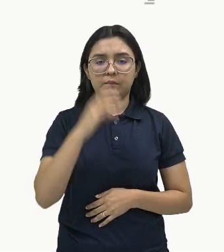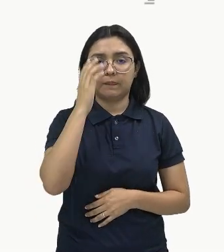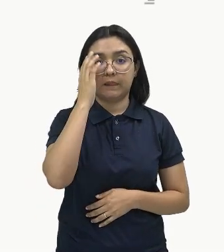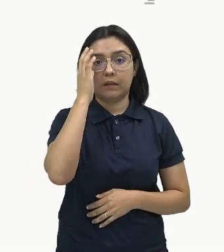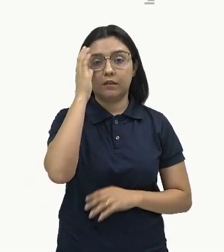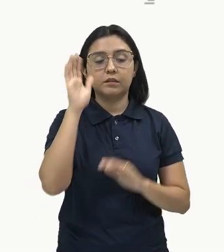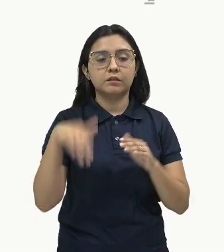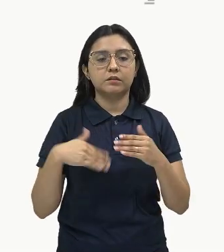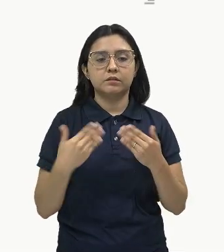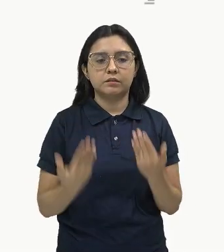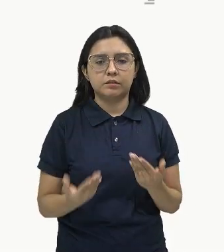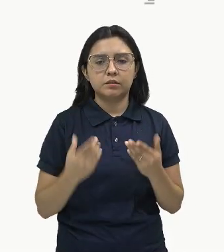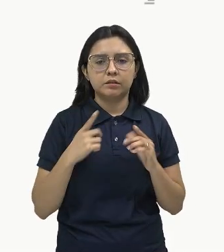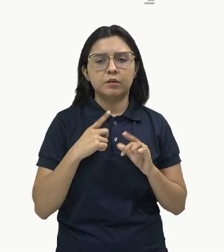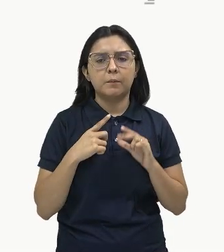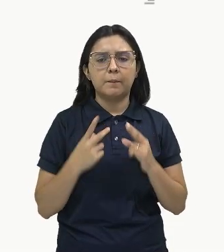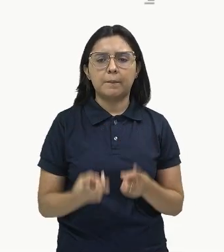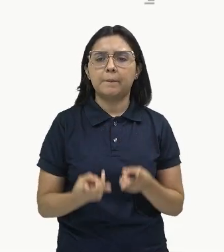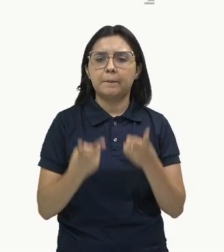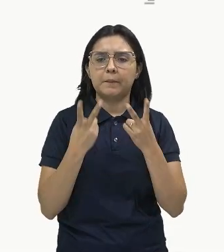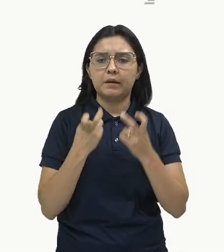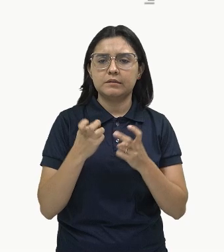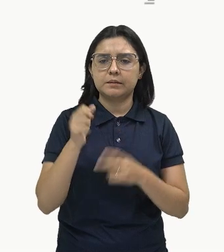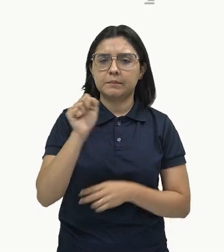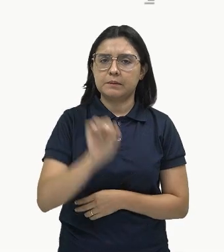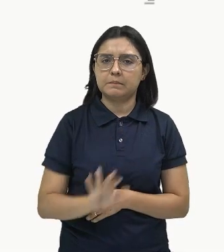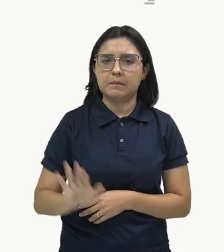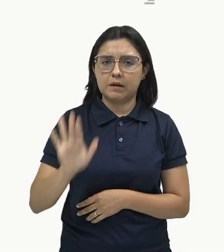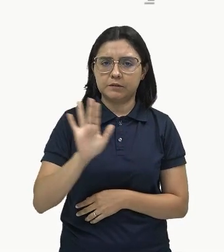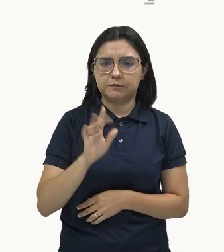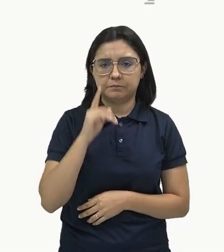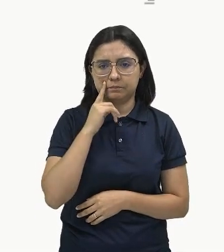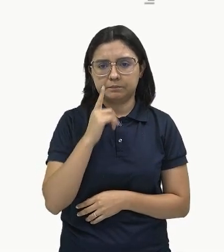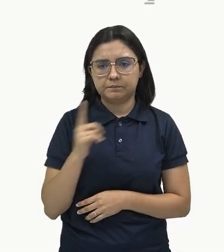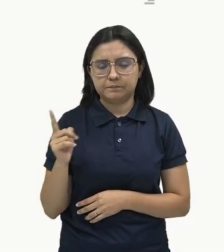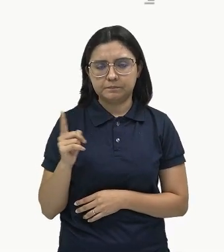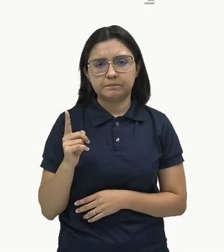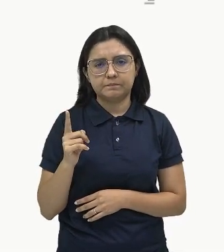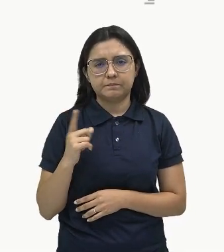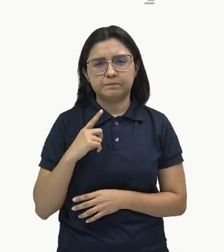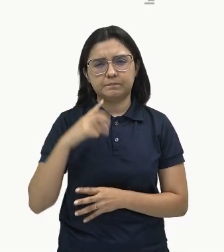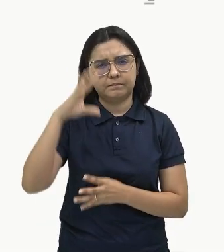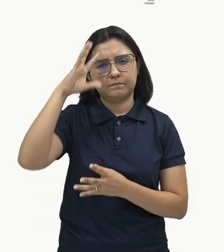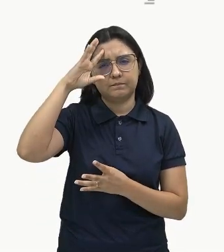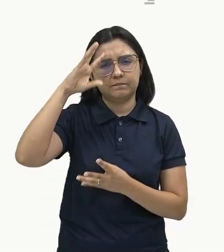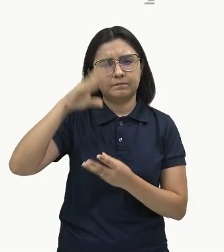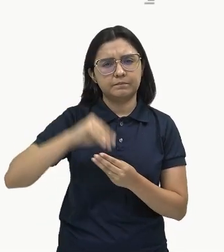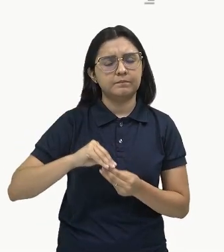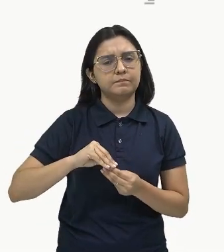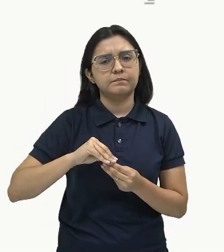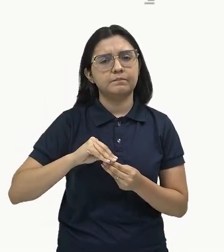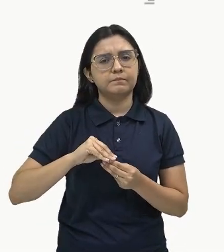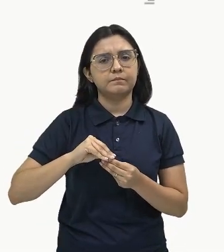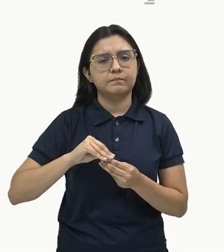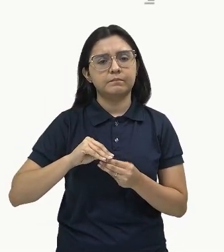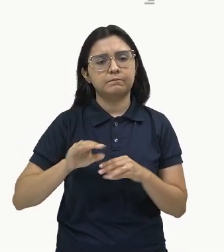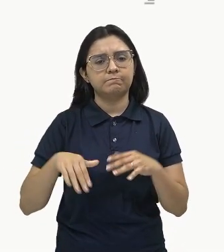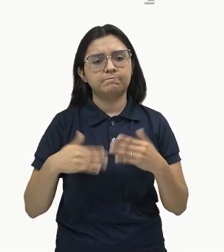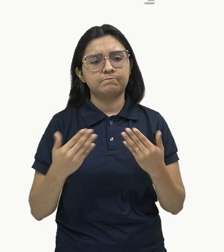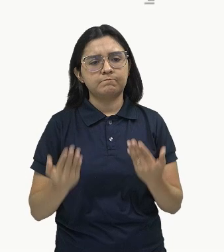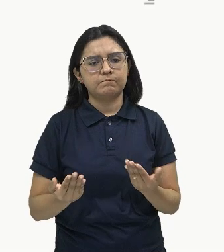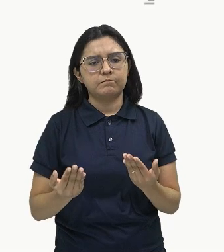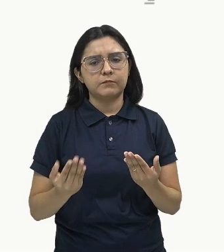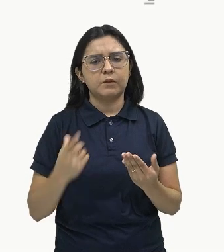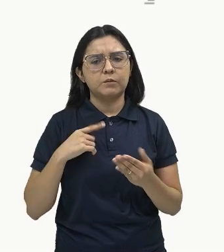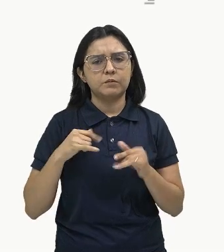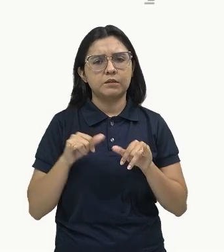então, pela essa imagem, pelo que vocês observam, né? O entendimento de mundo de vocês, então será que esse